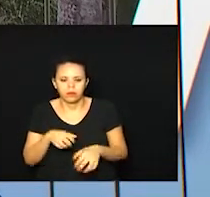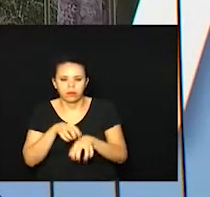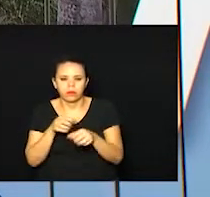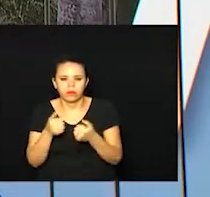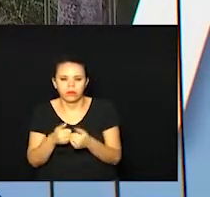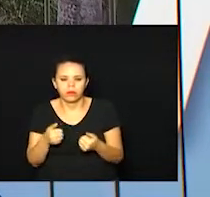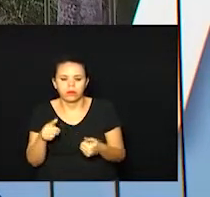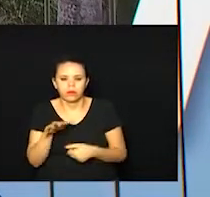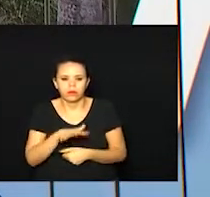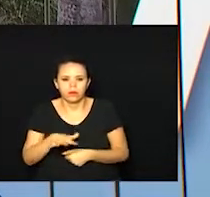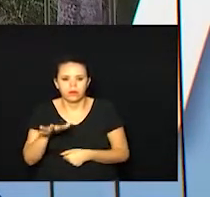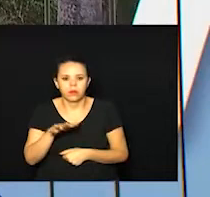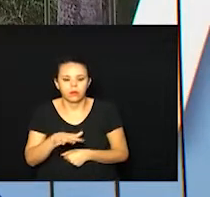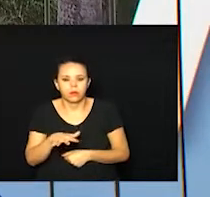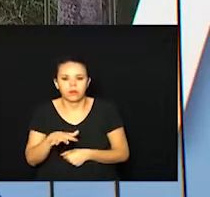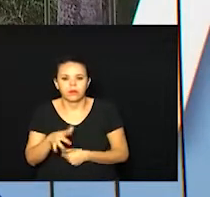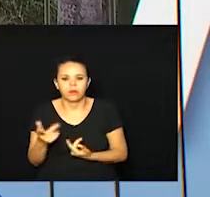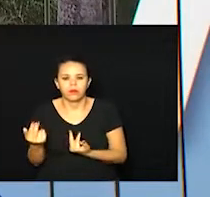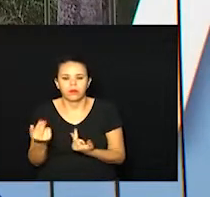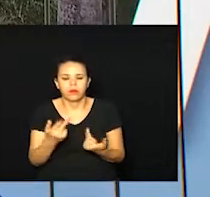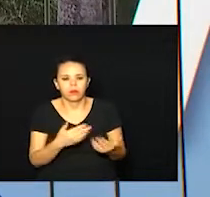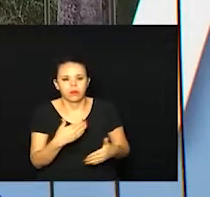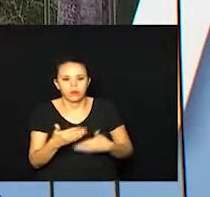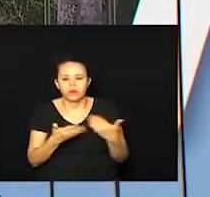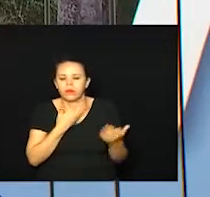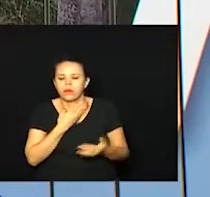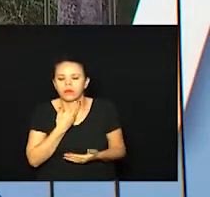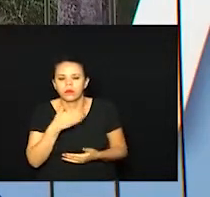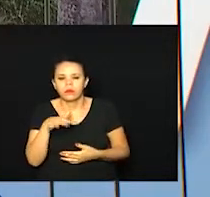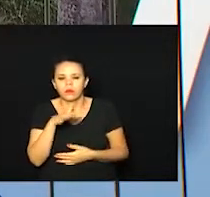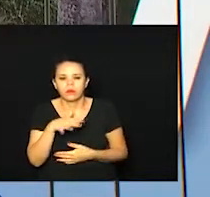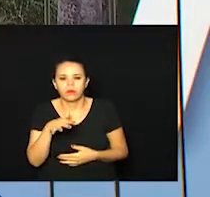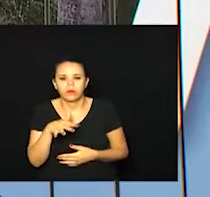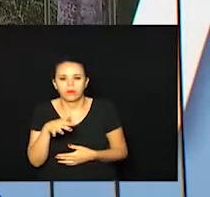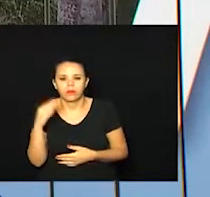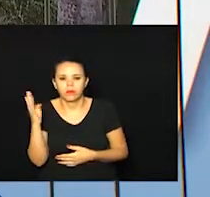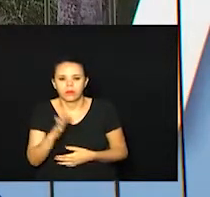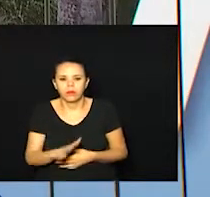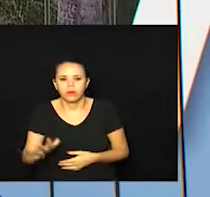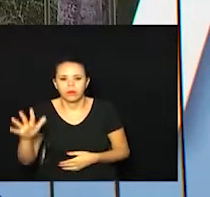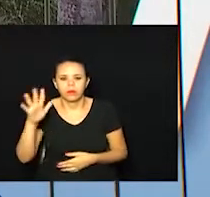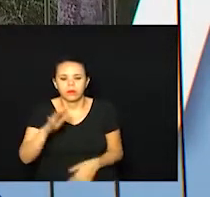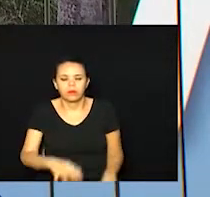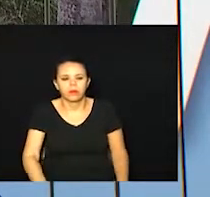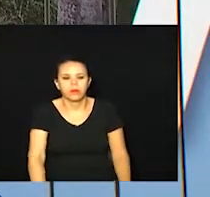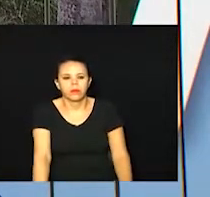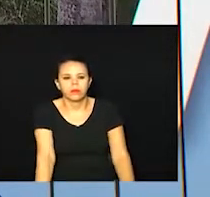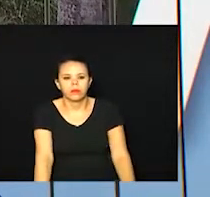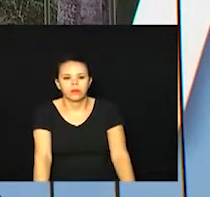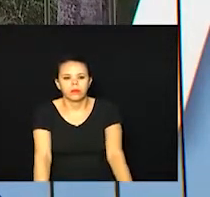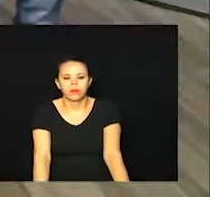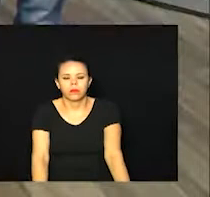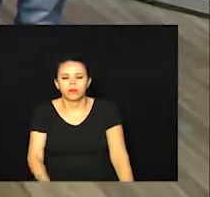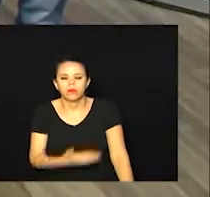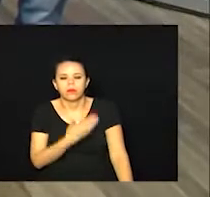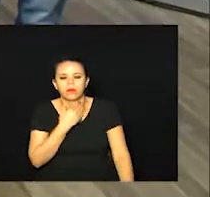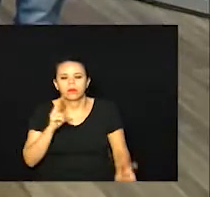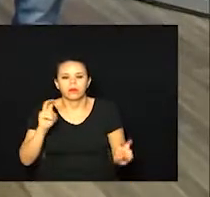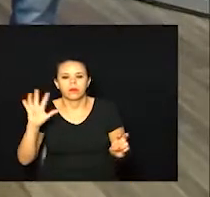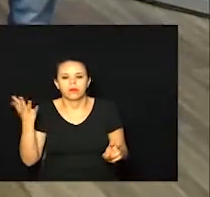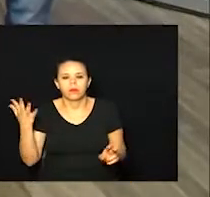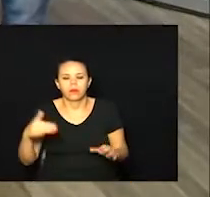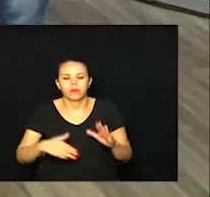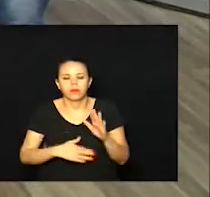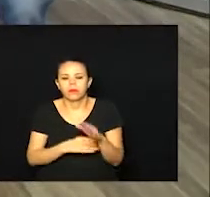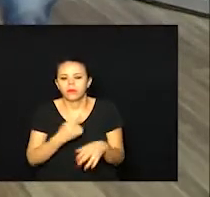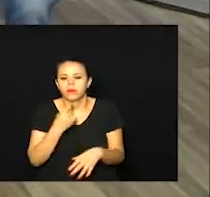transporte coletivo, assim como vem sendo debatido em outras partes pelo Brasil afora. Vereador, outro debate que aconteceu aqui na